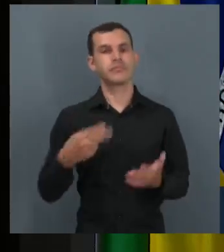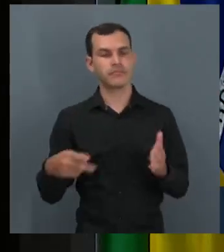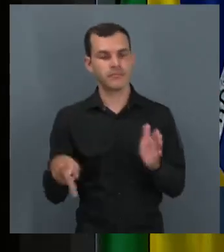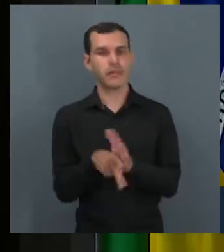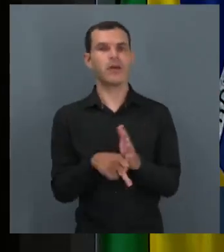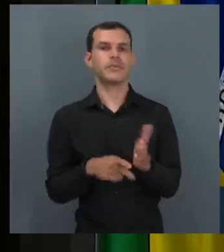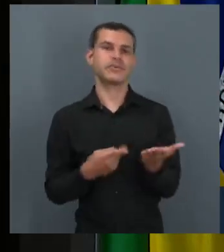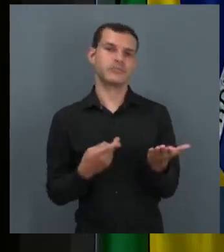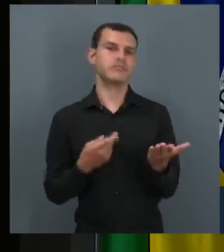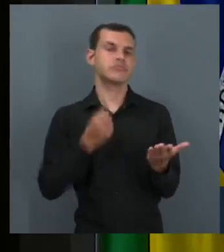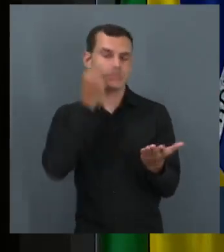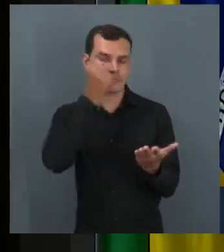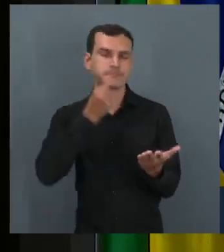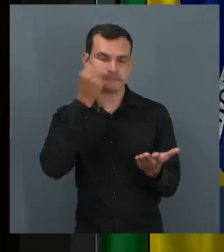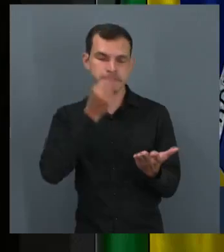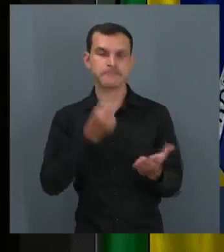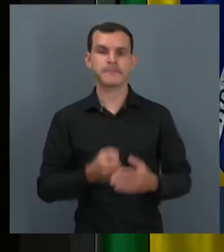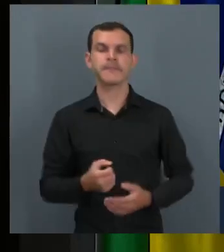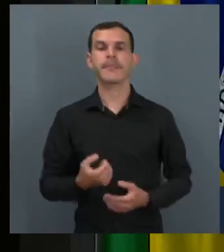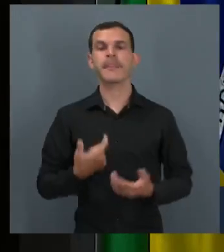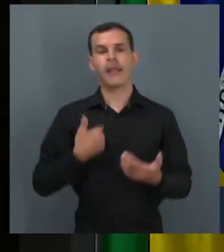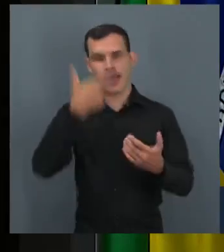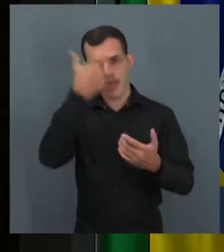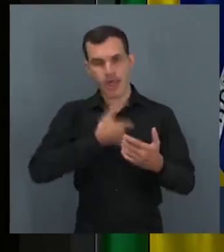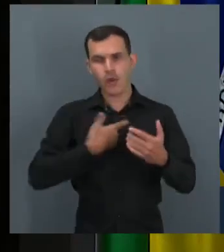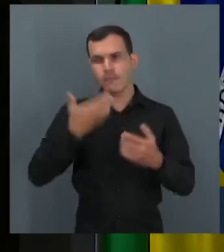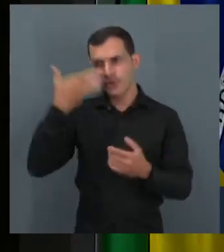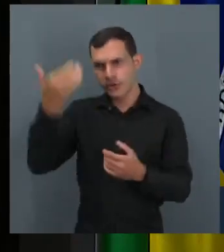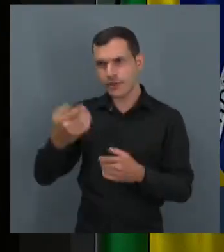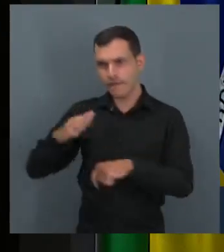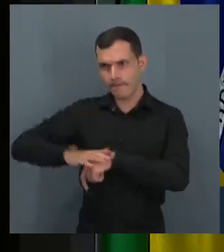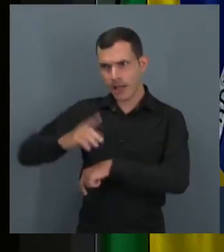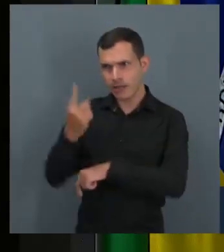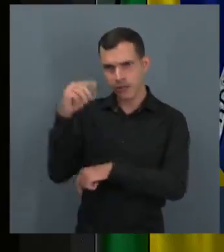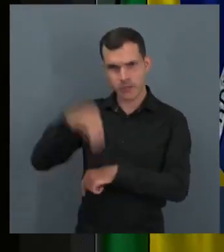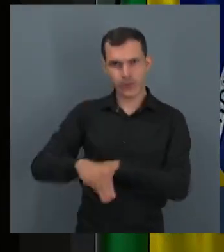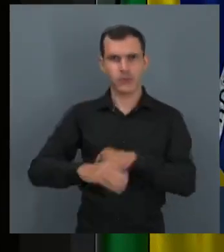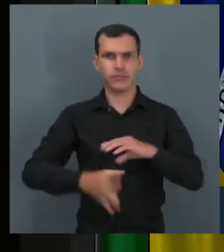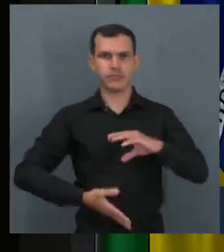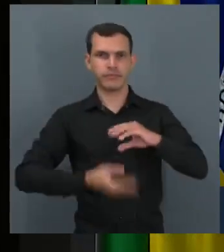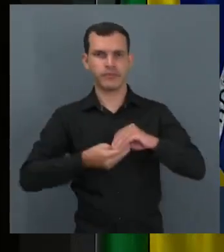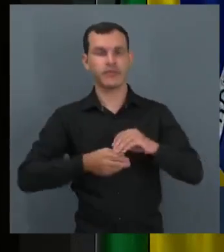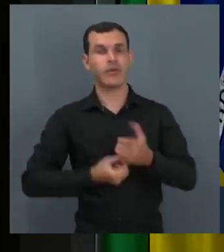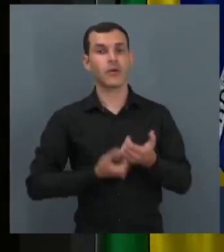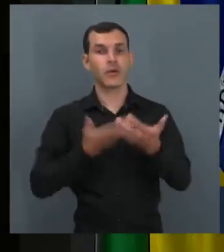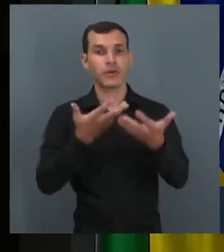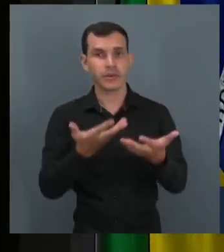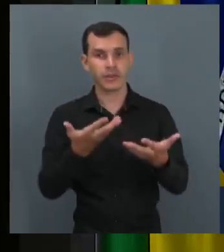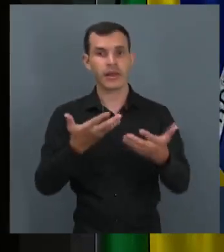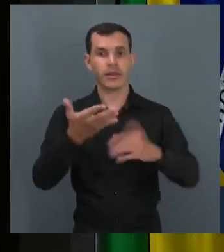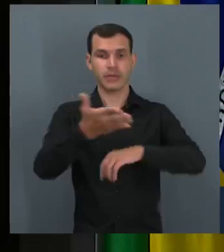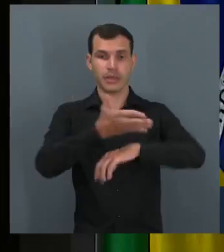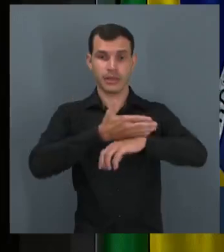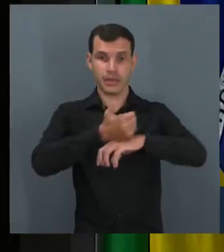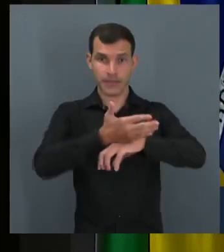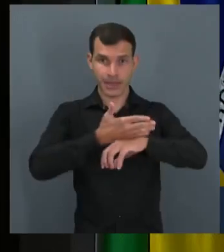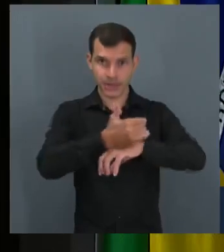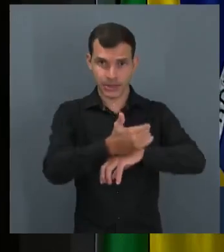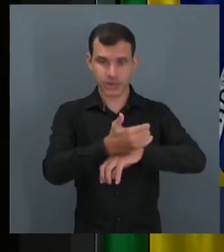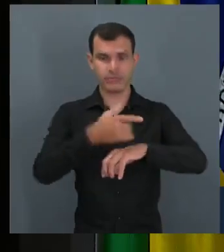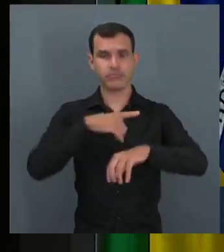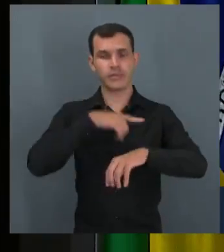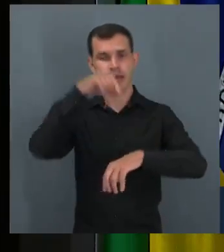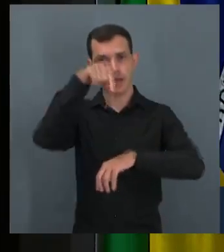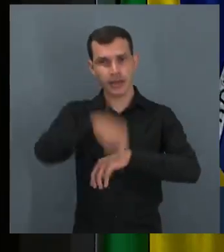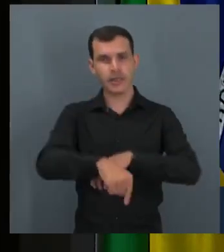finalizar, se o senhor me der um minuto a mais, por fim, um apelo ao Itamaraty, A Comissão de Direitos Humanos deste Senado,